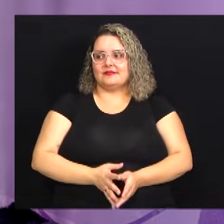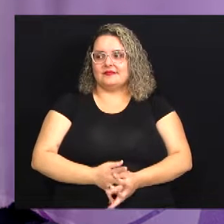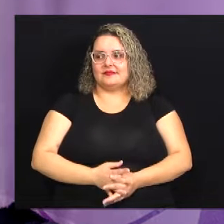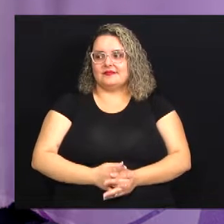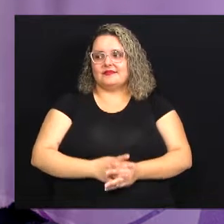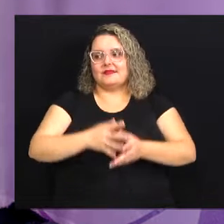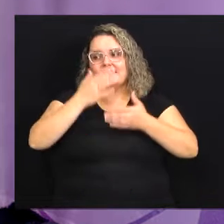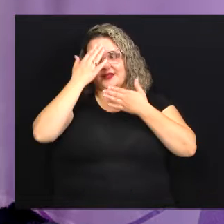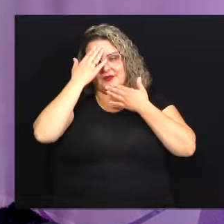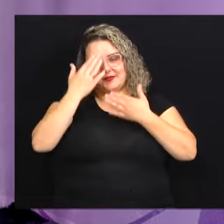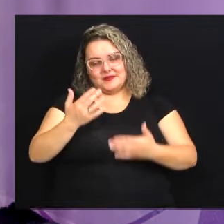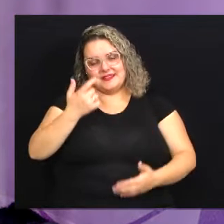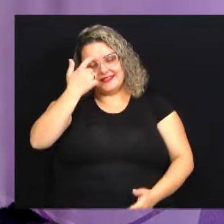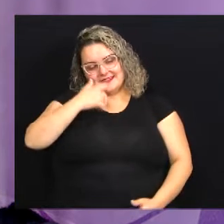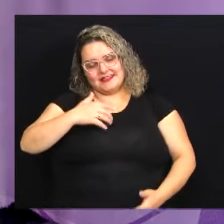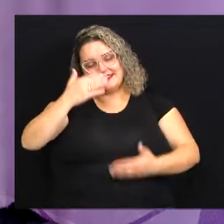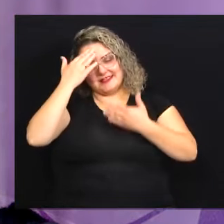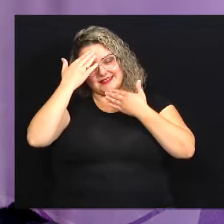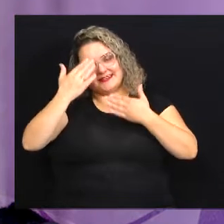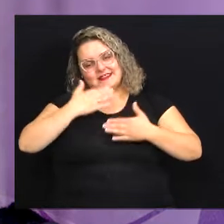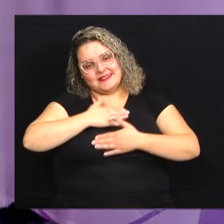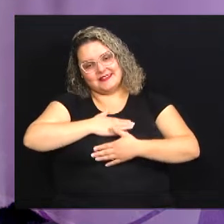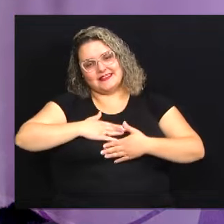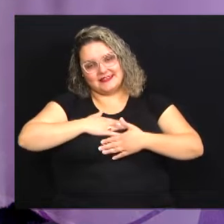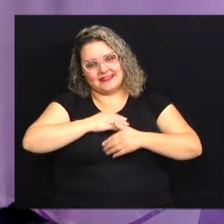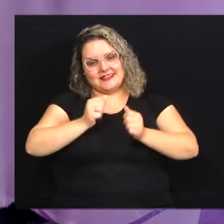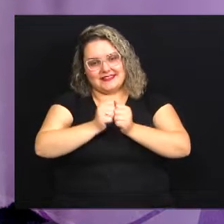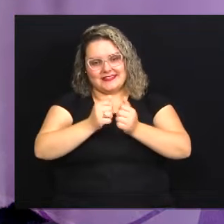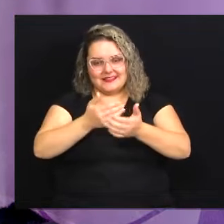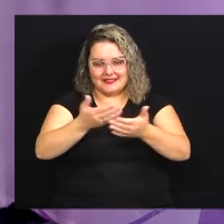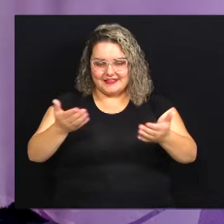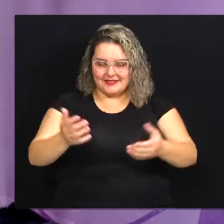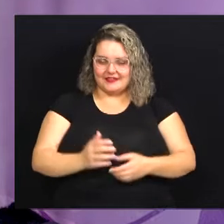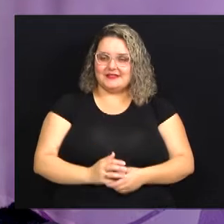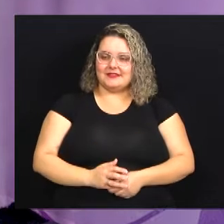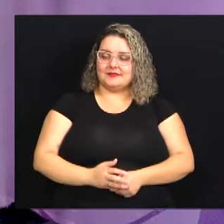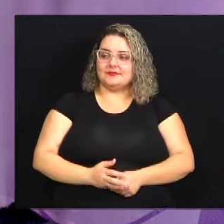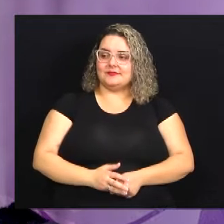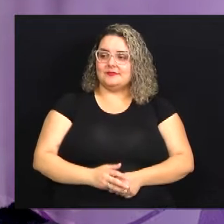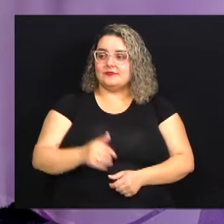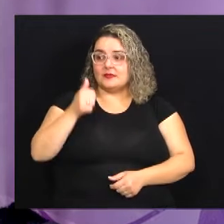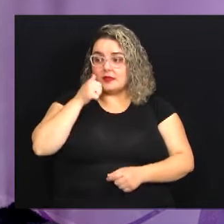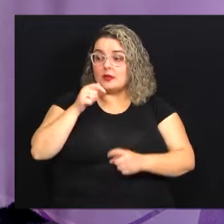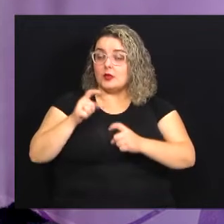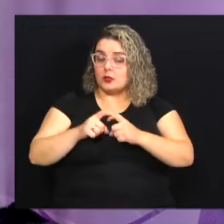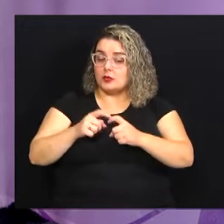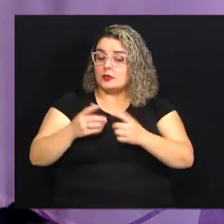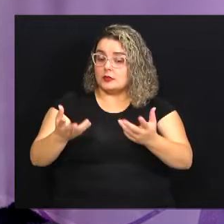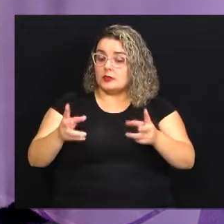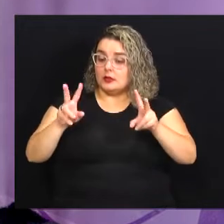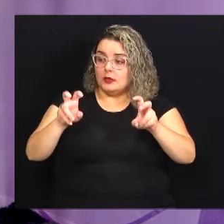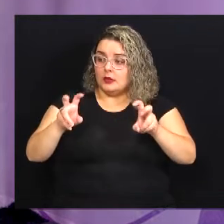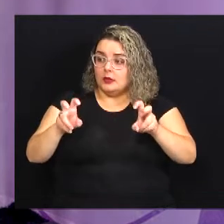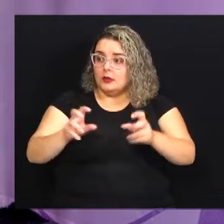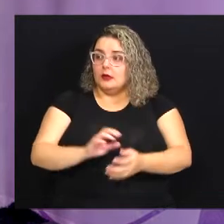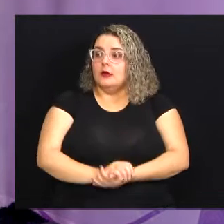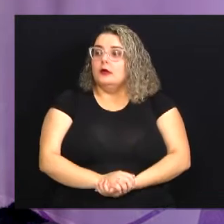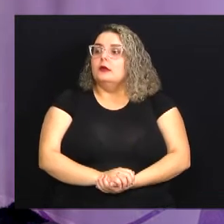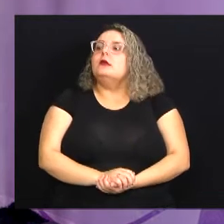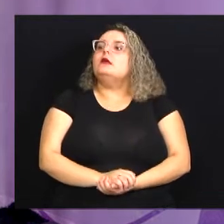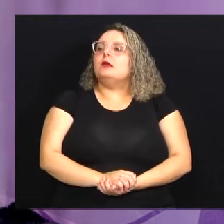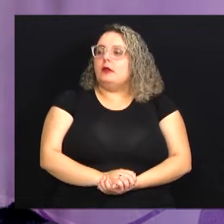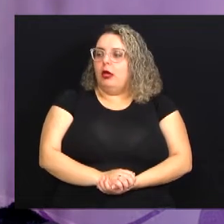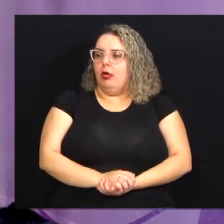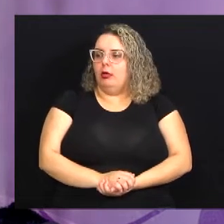Obrigada, eu que agradeço. É um prazer estar aqui com vocês. Doutora, então já vamos entrar, nesse assunto, Eu acho que muito tem